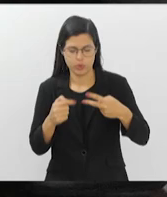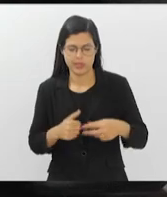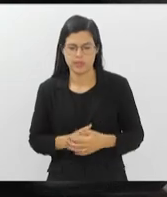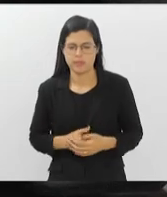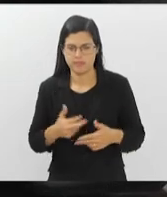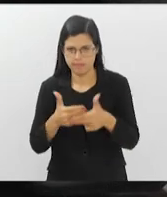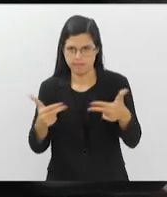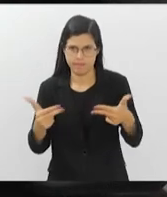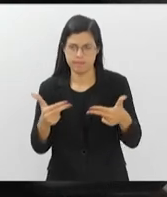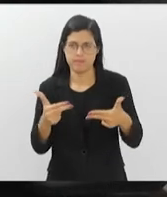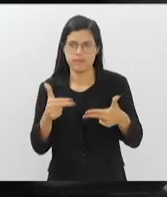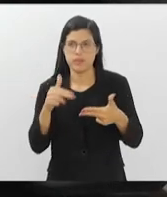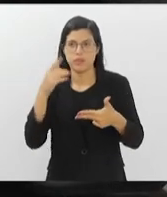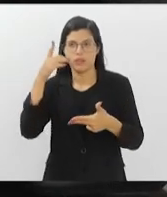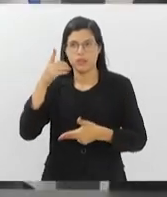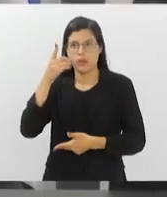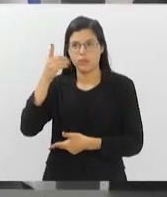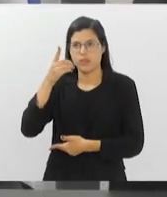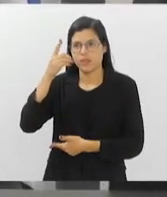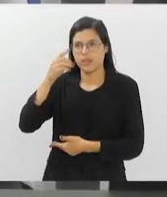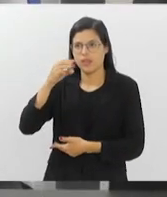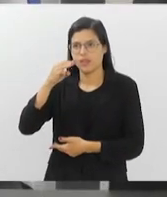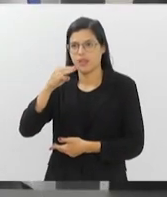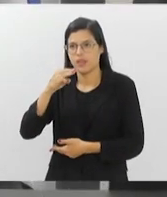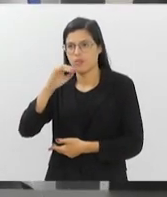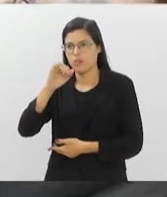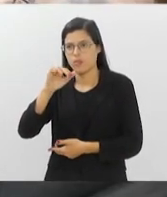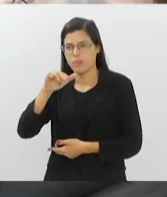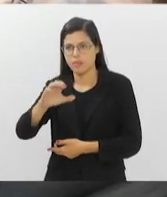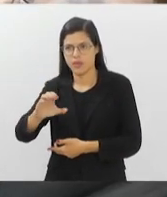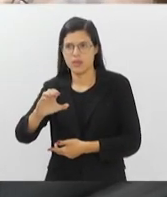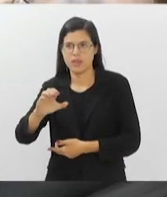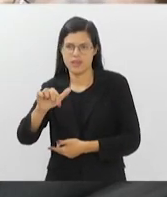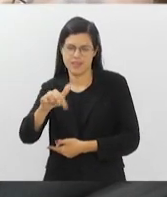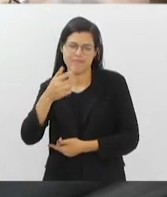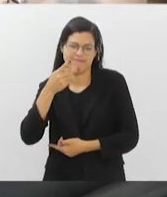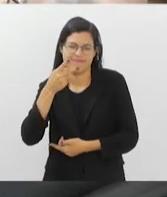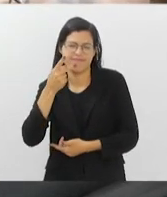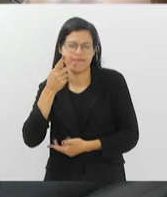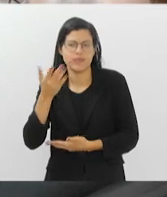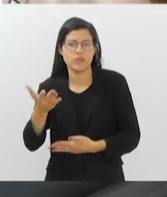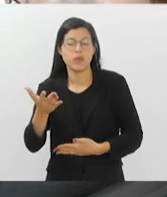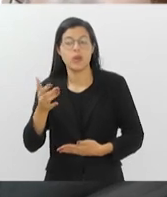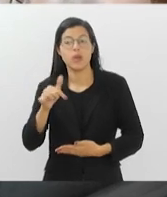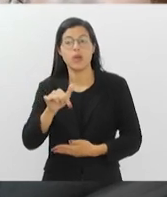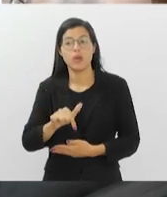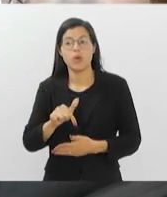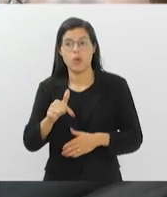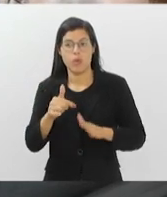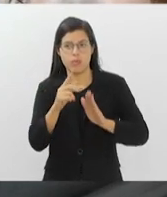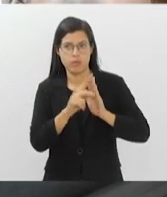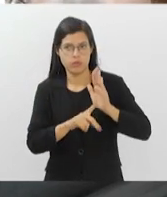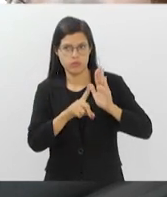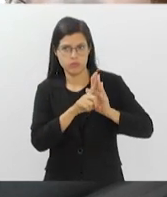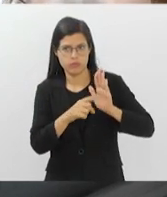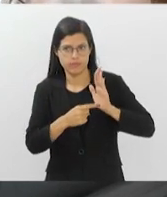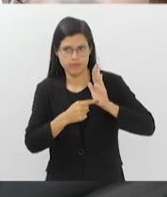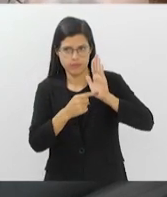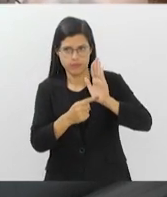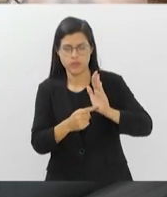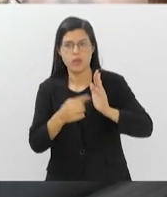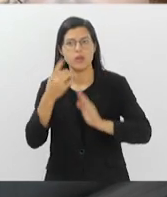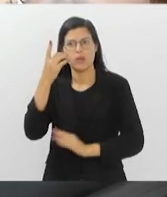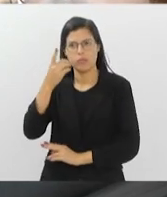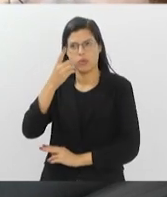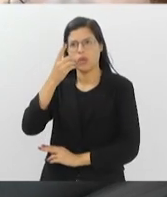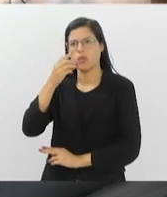É que o deputado Mink aparteou. O projeto de lei apresentado, deputado Carlos Mink, com a deputada